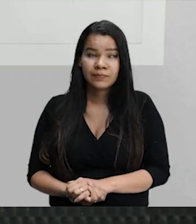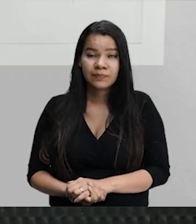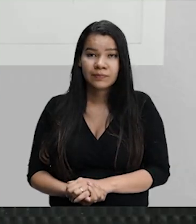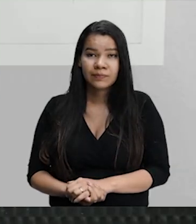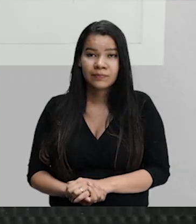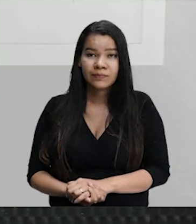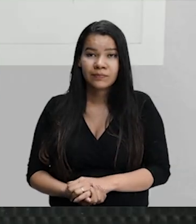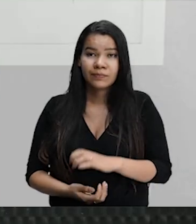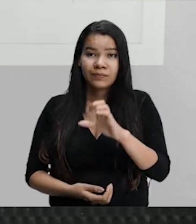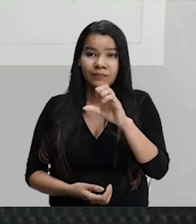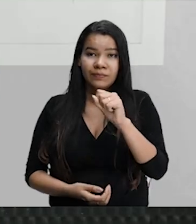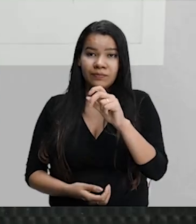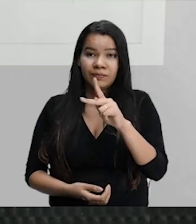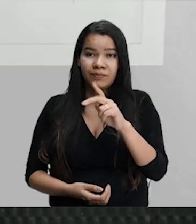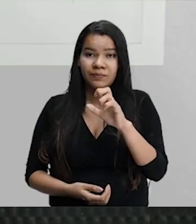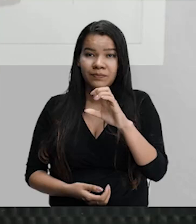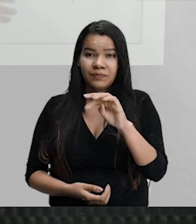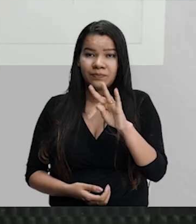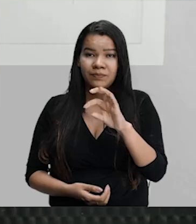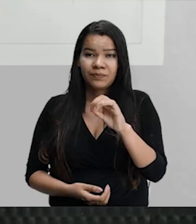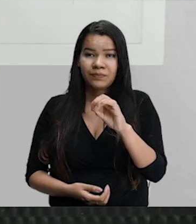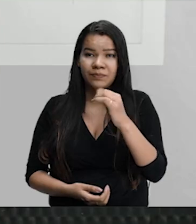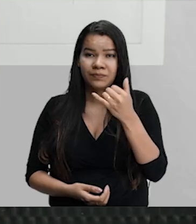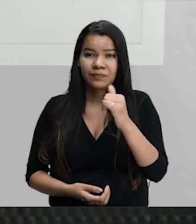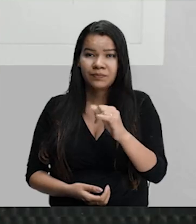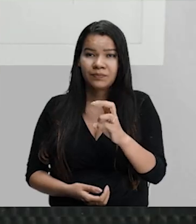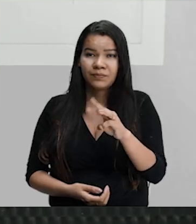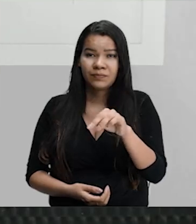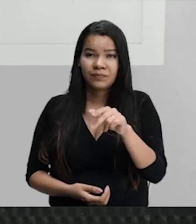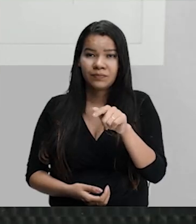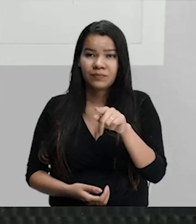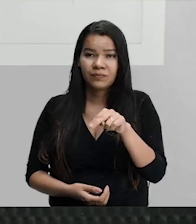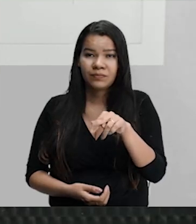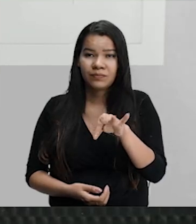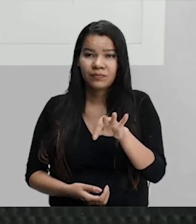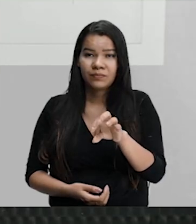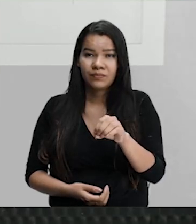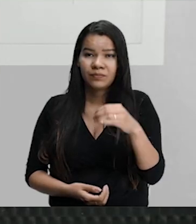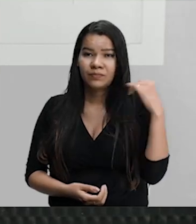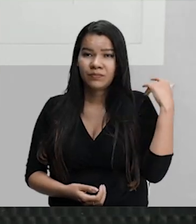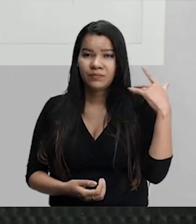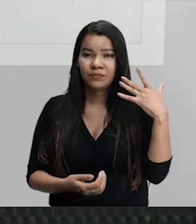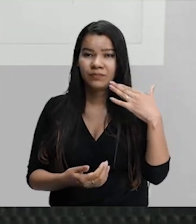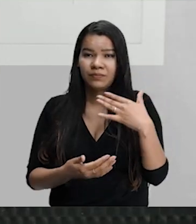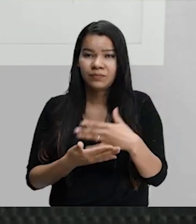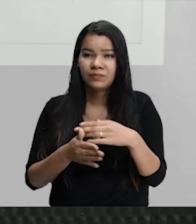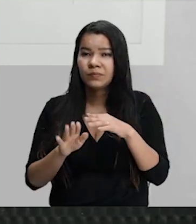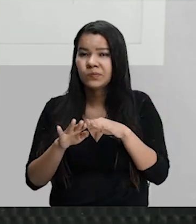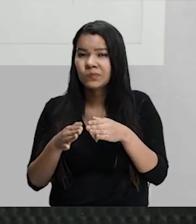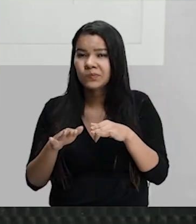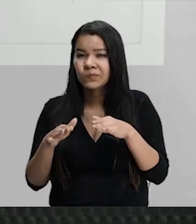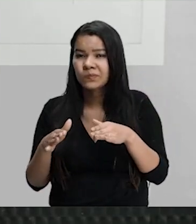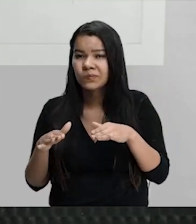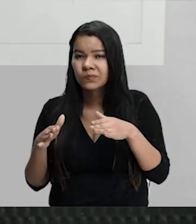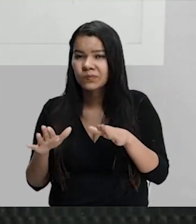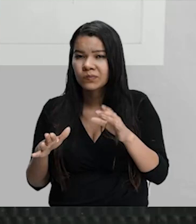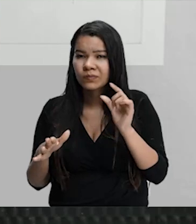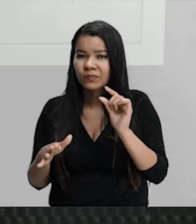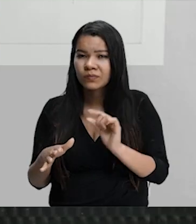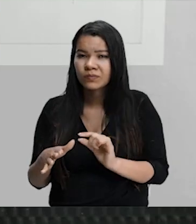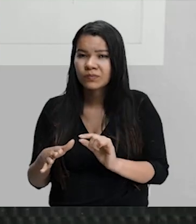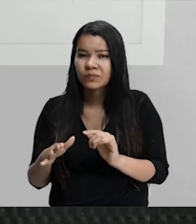do espectro eletromagnético, né? Vem lá das ondas curtas, das microondas,